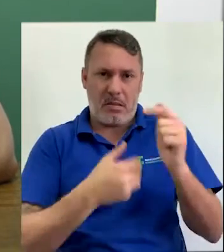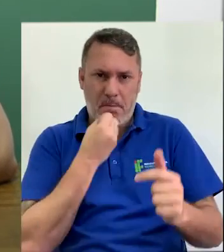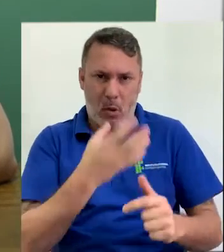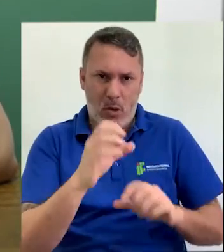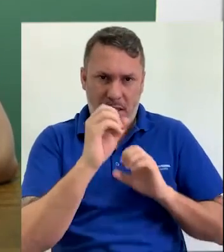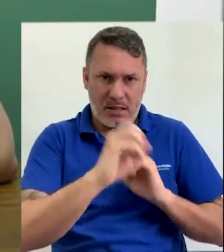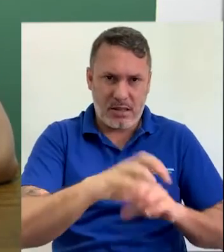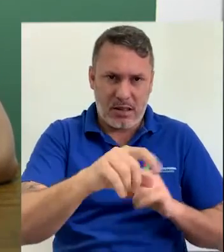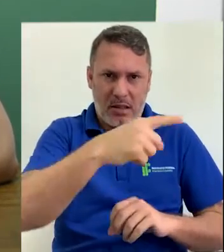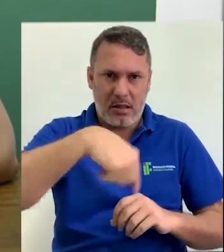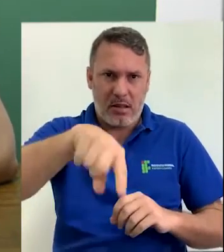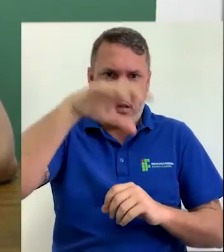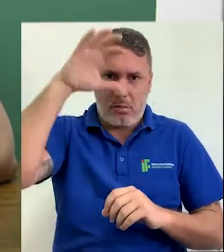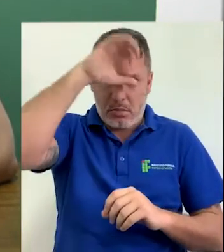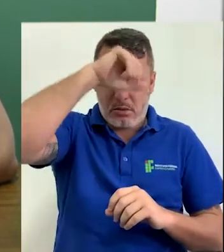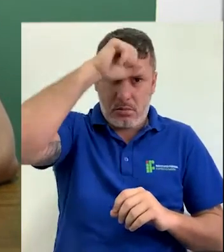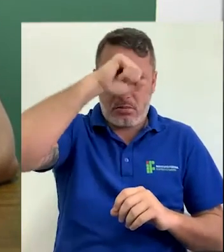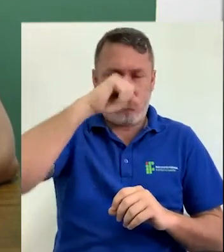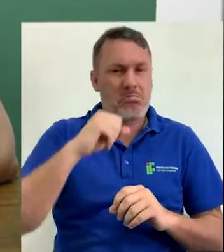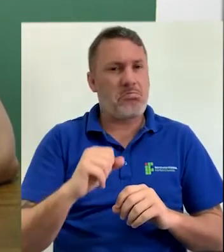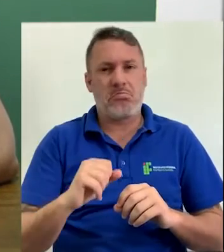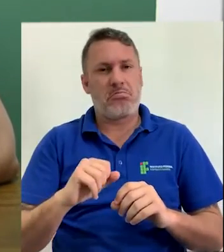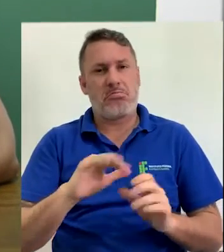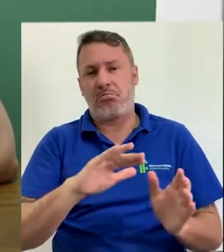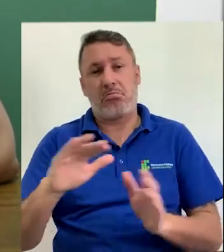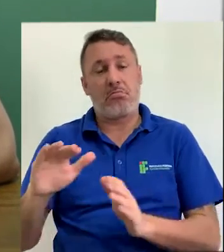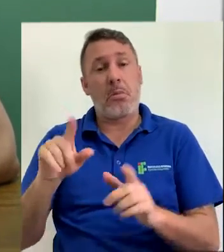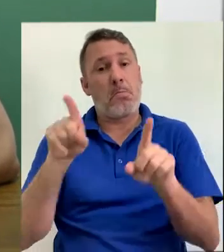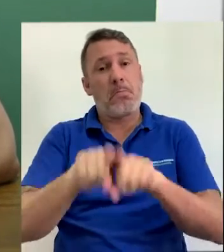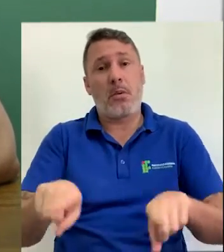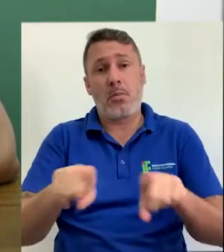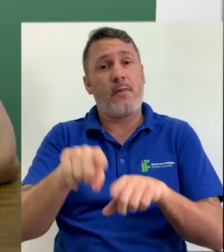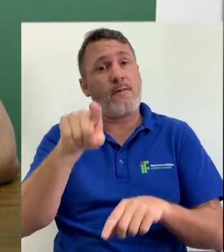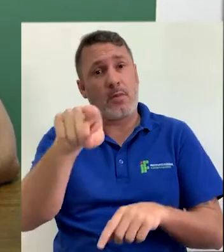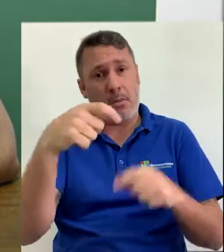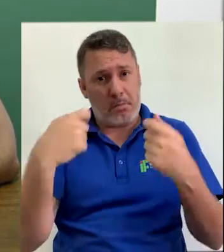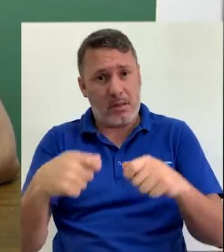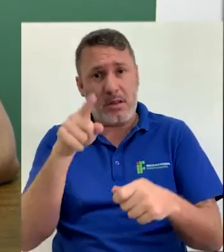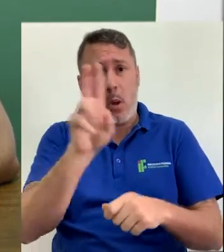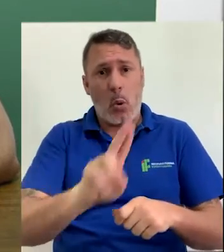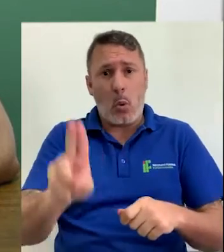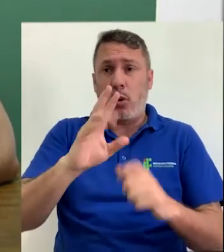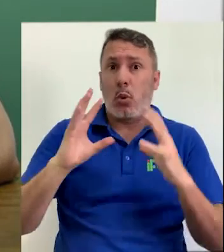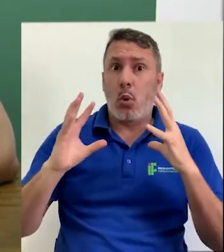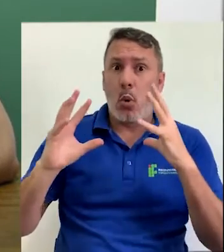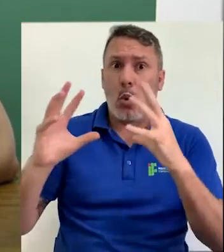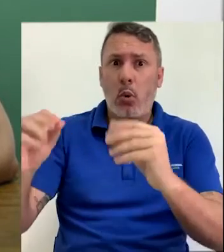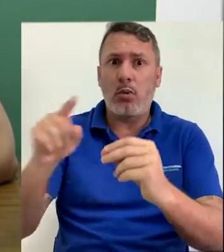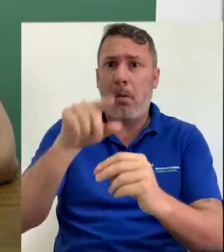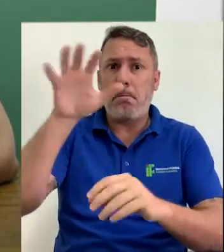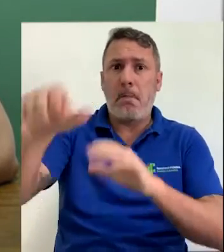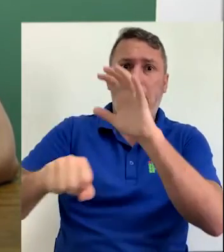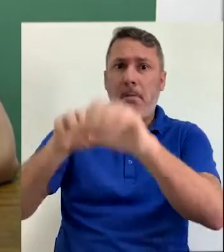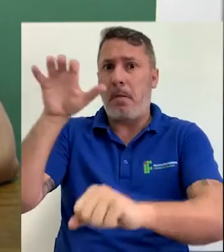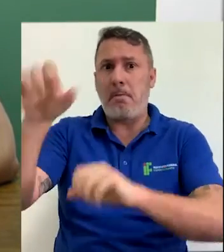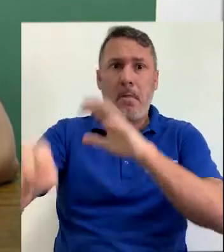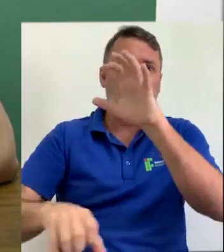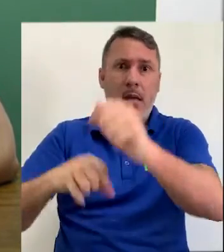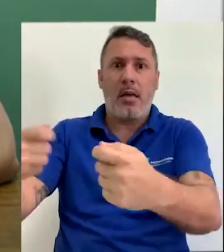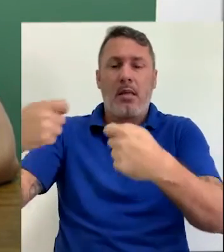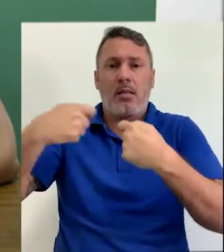de ensino-aprendizagem. Da mesma forma que você não precisa de todas as ferramentas para ter